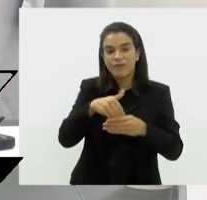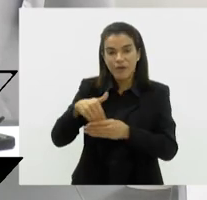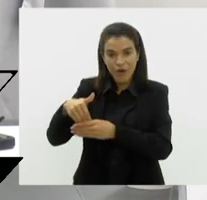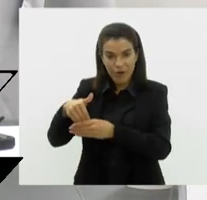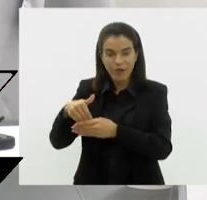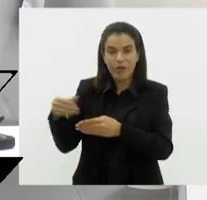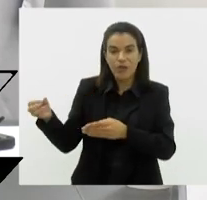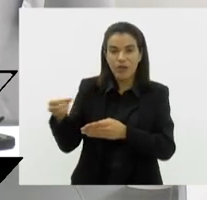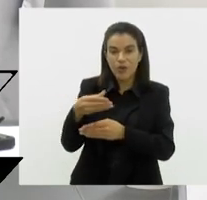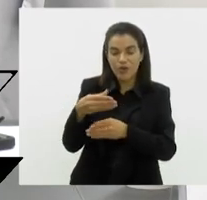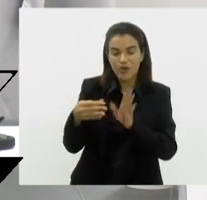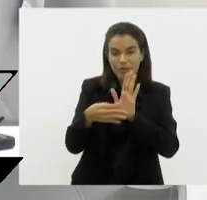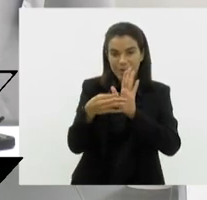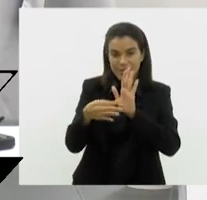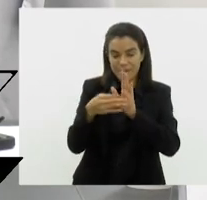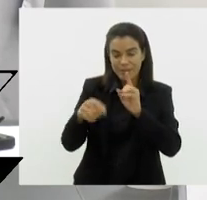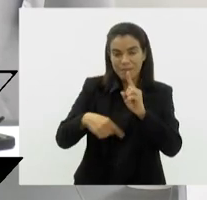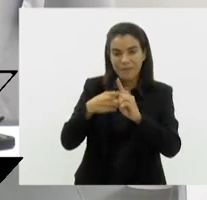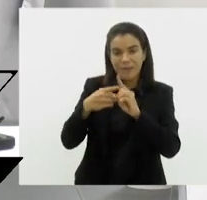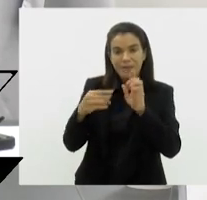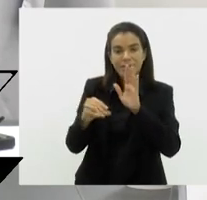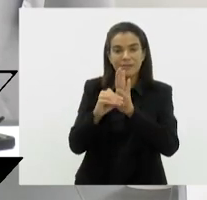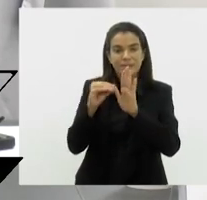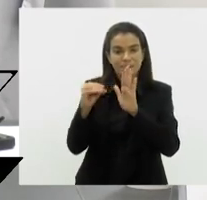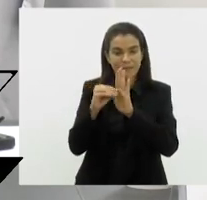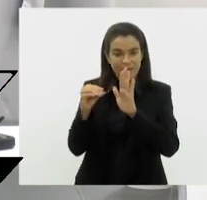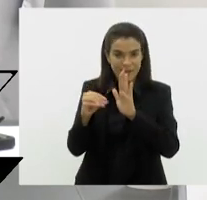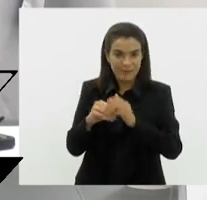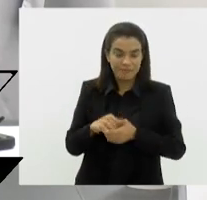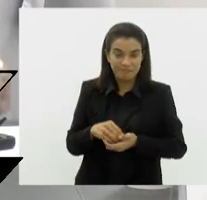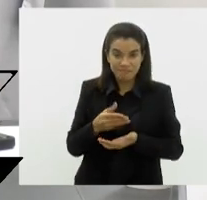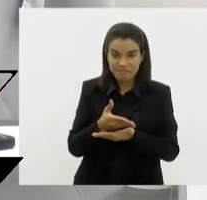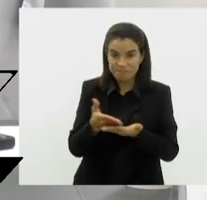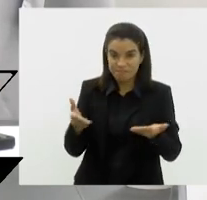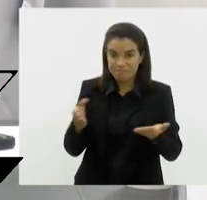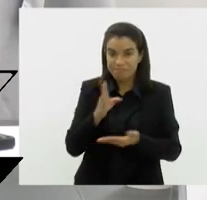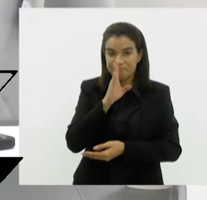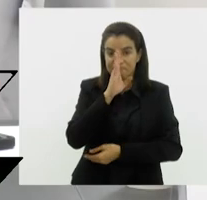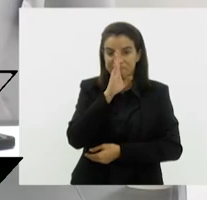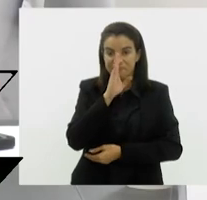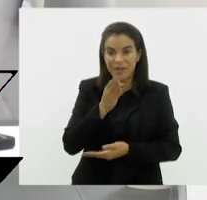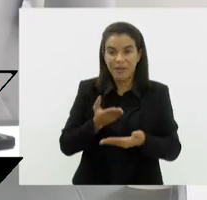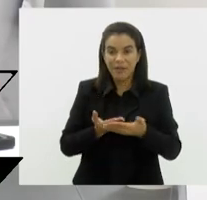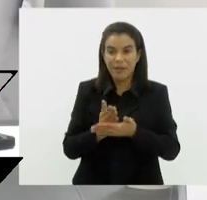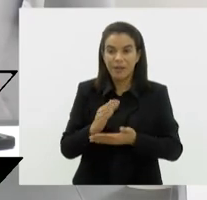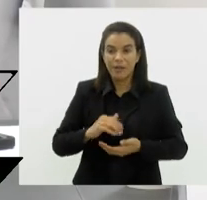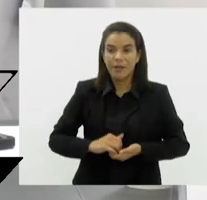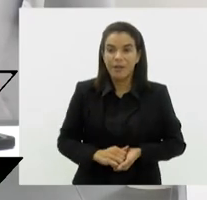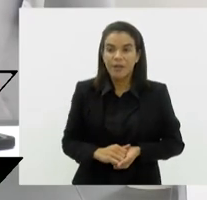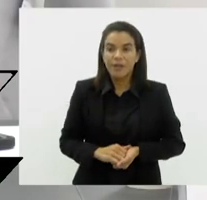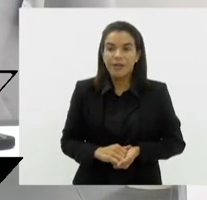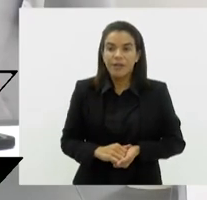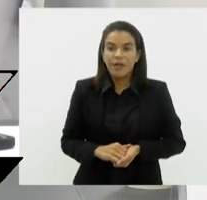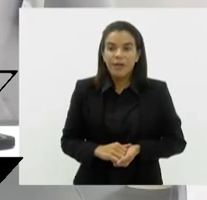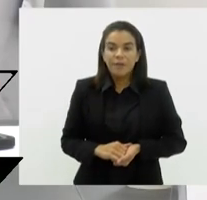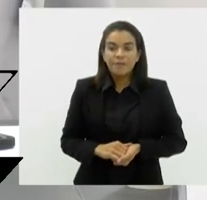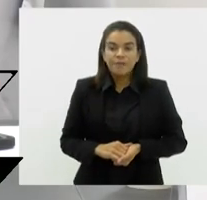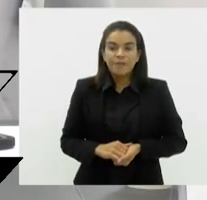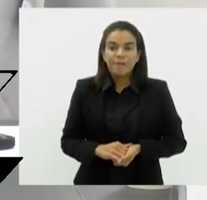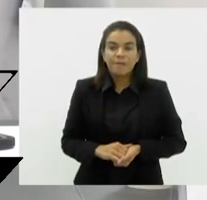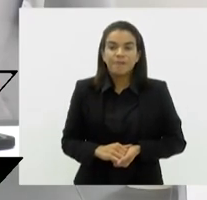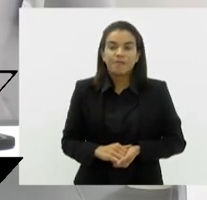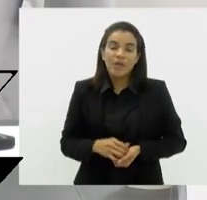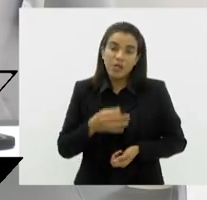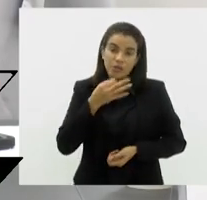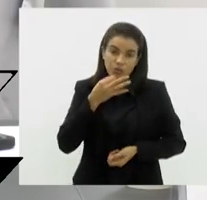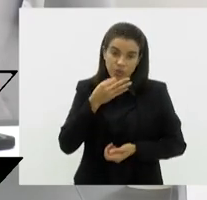o novo parecer com emendas. Senhores que aprovam, permaneçam como estão. Aprovado. Passemos, então... Eu queria só